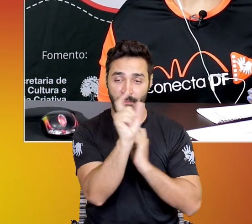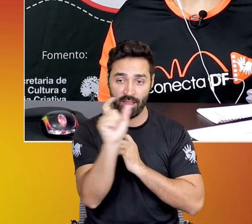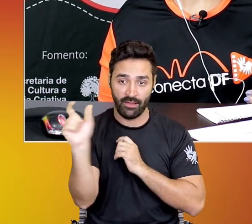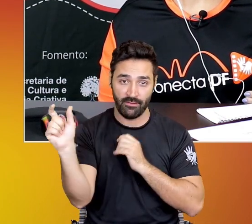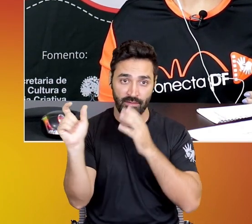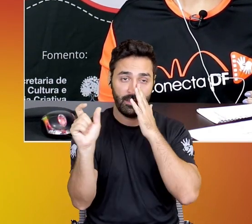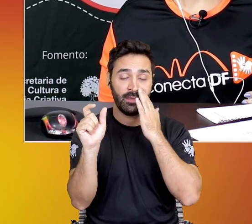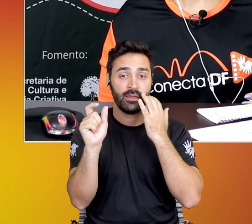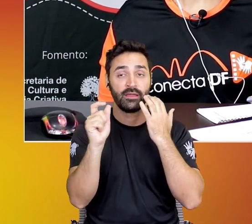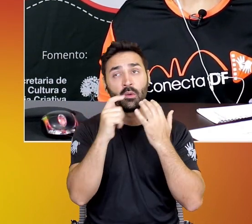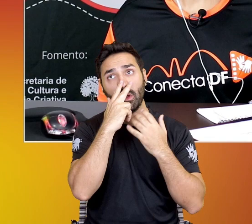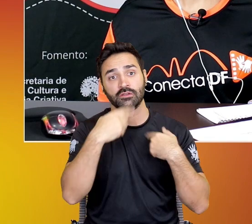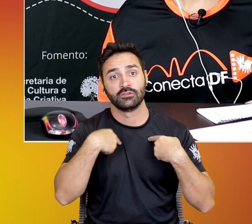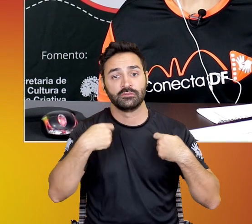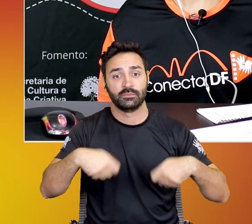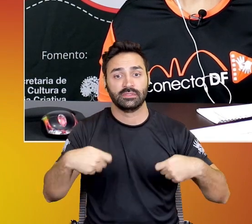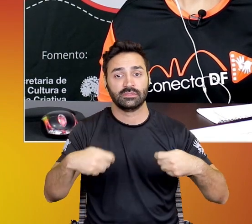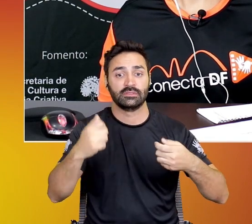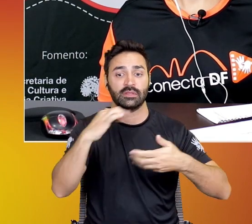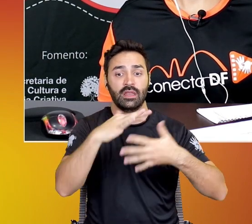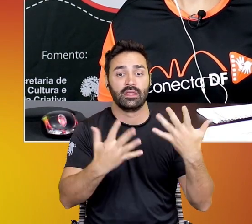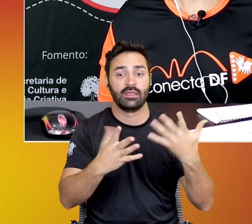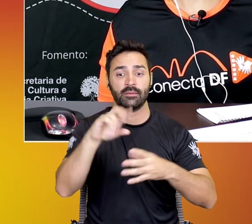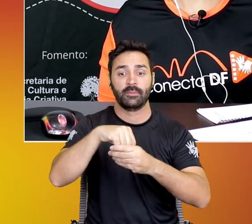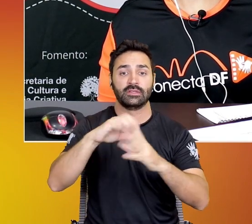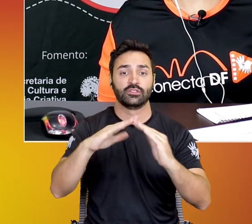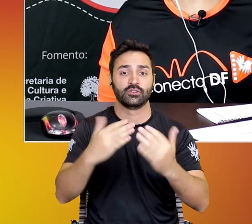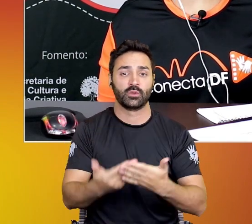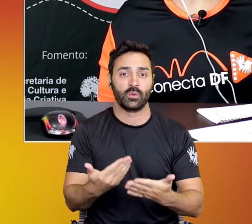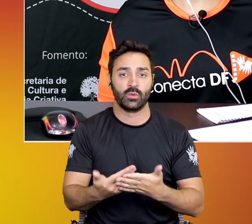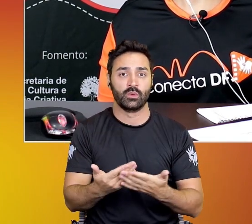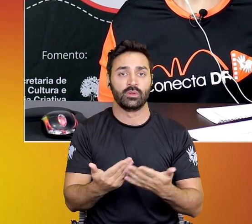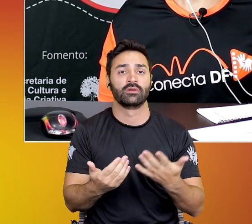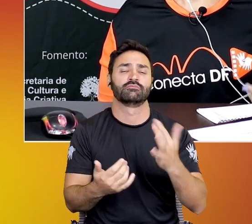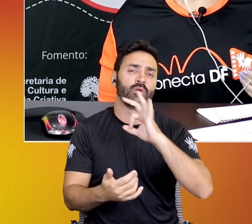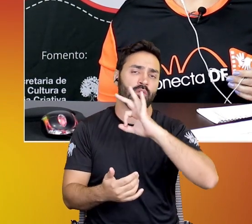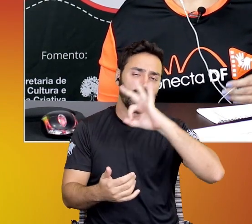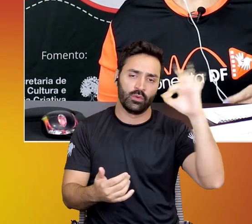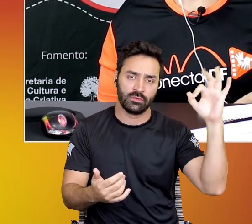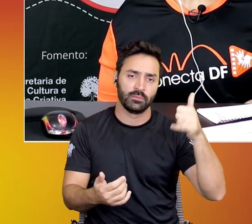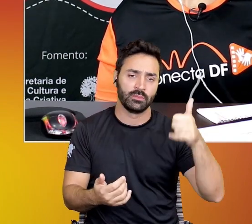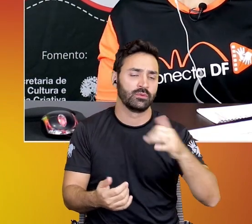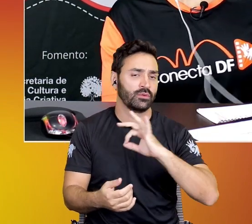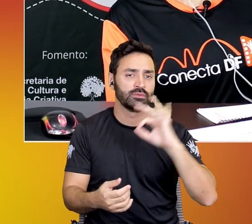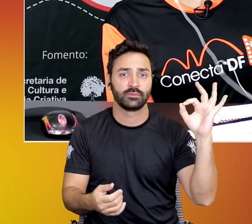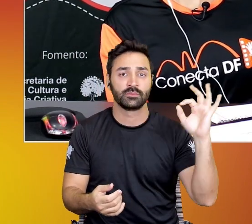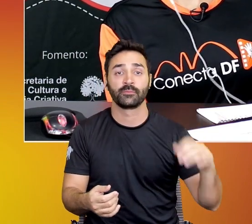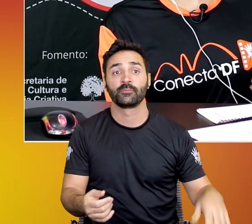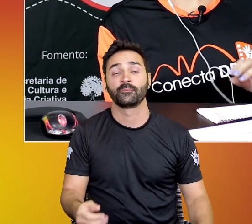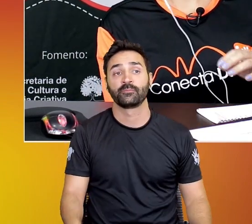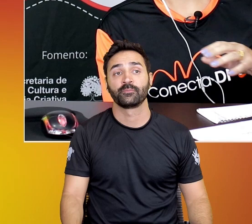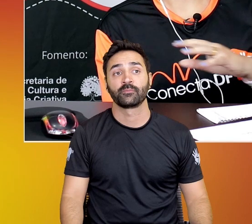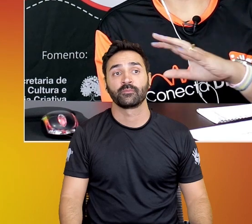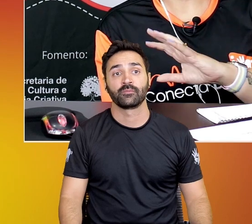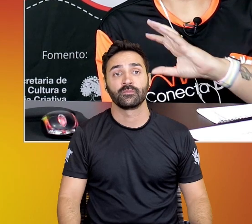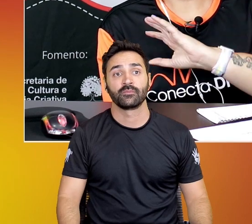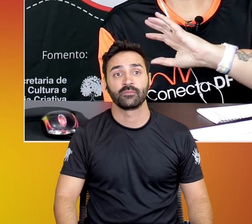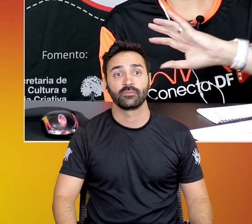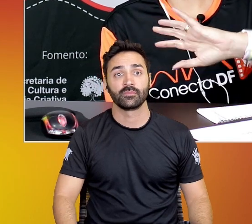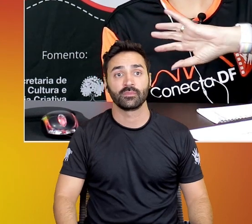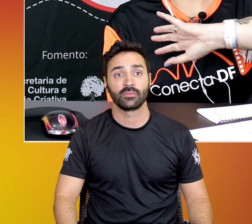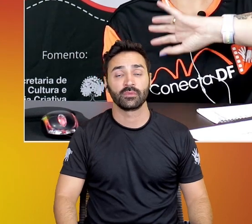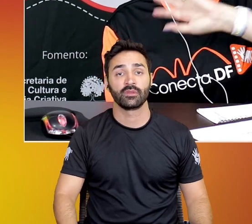necessidade da Libras nas escolas. Ótimo. Ótimo. Pessoal, vocês